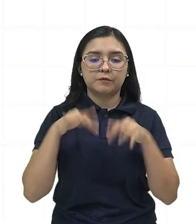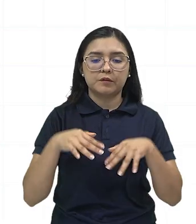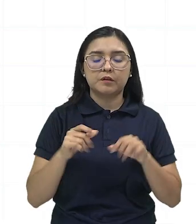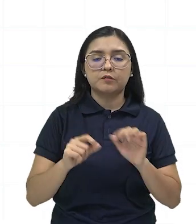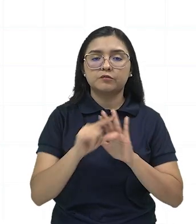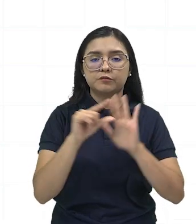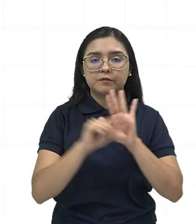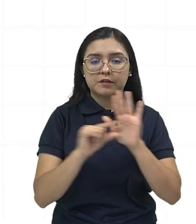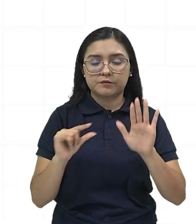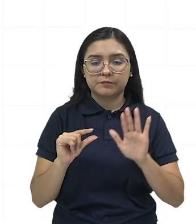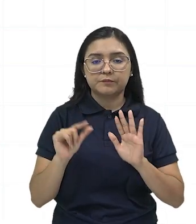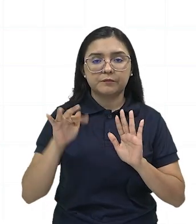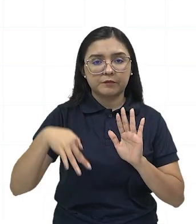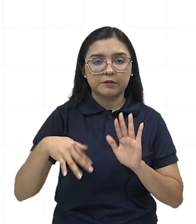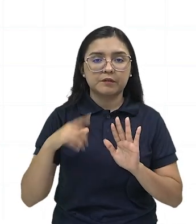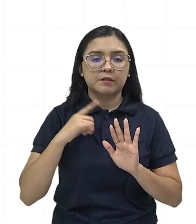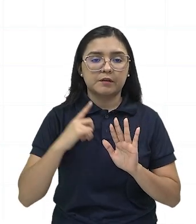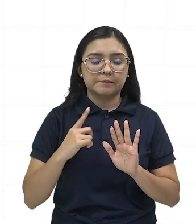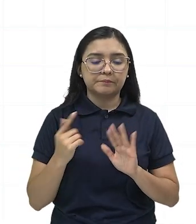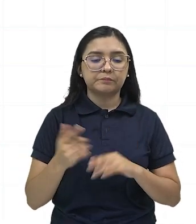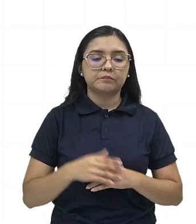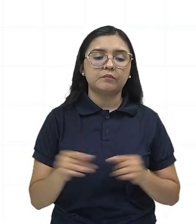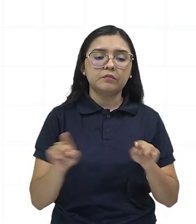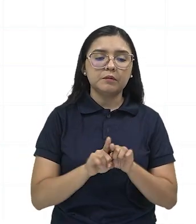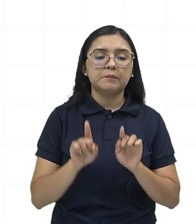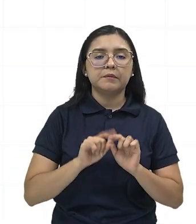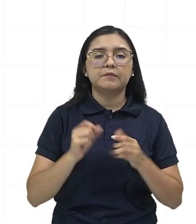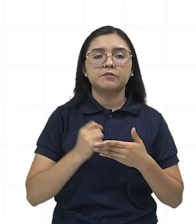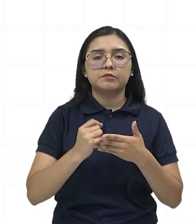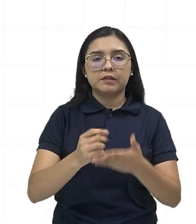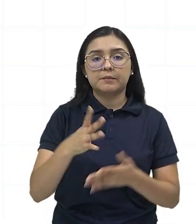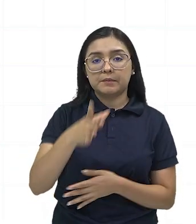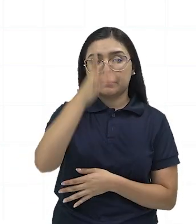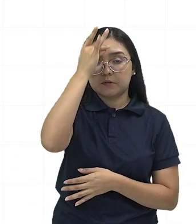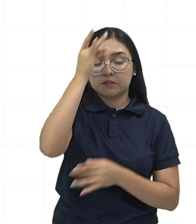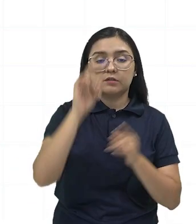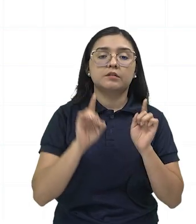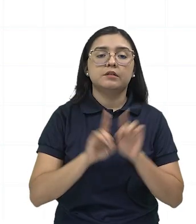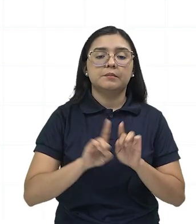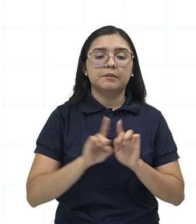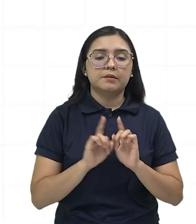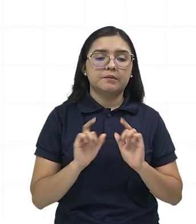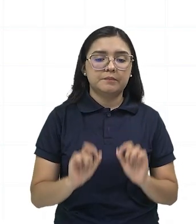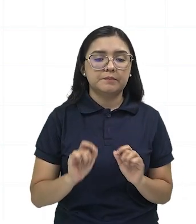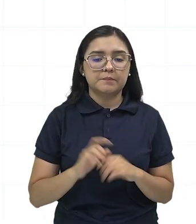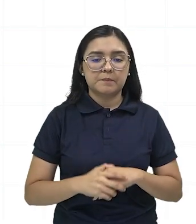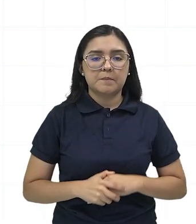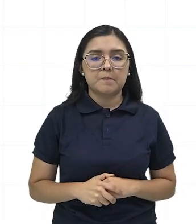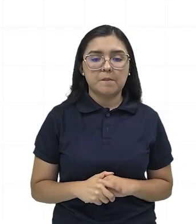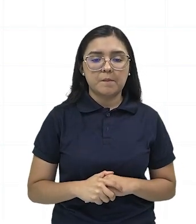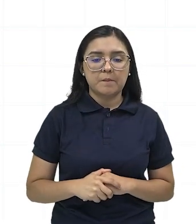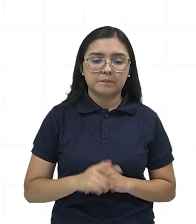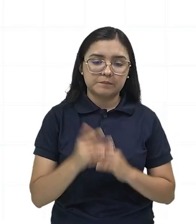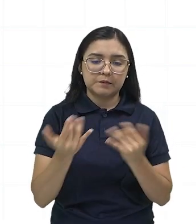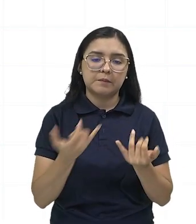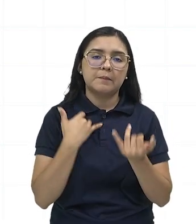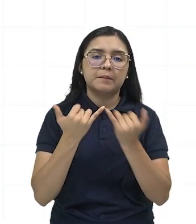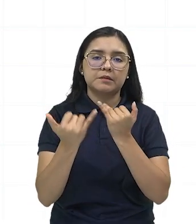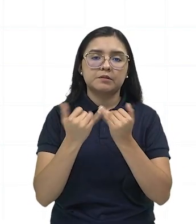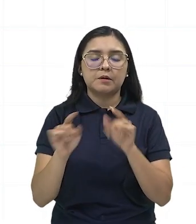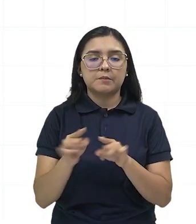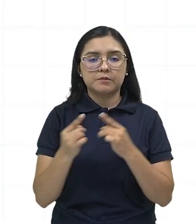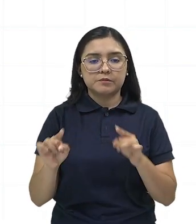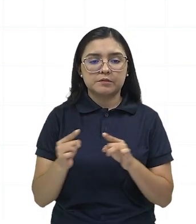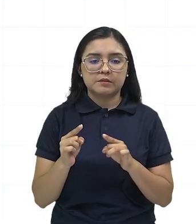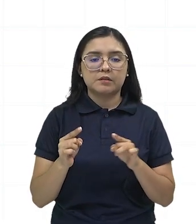final dos versos. Isso também vai ajudar na memorização e na na proximidade da música com